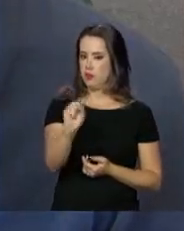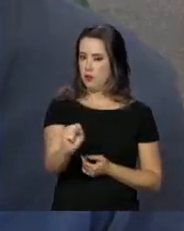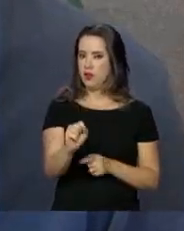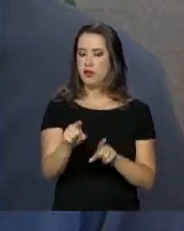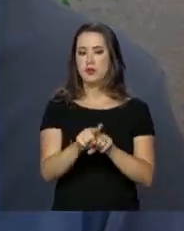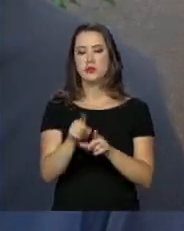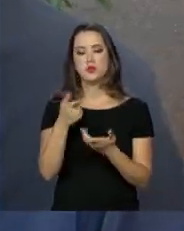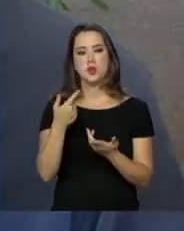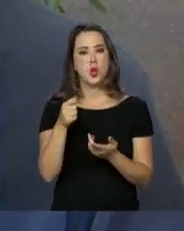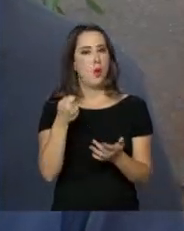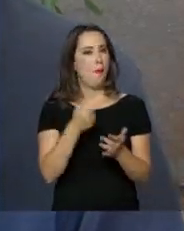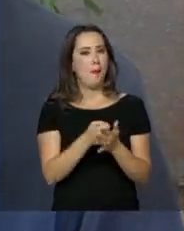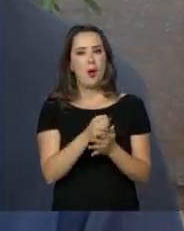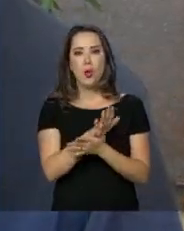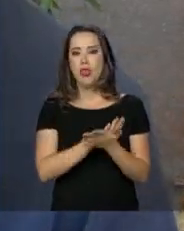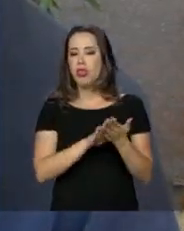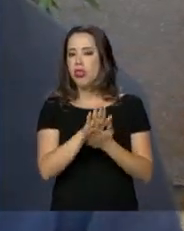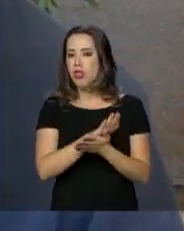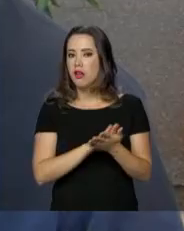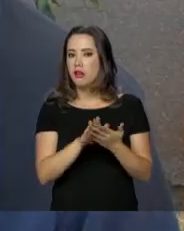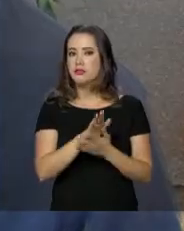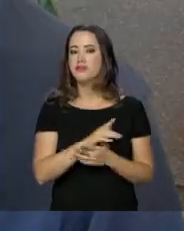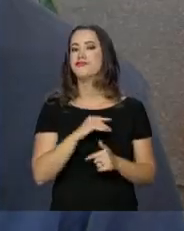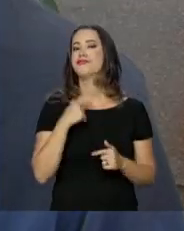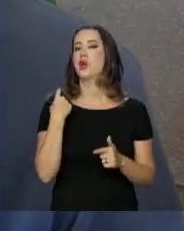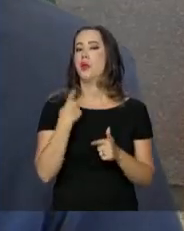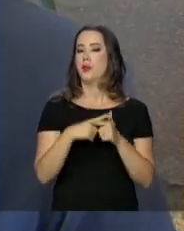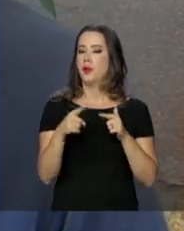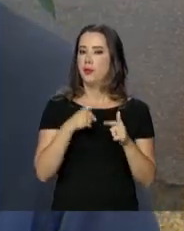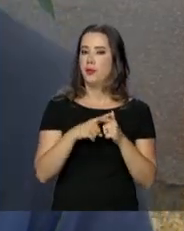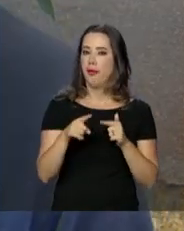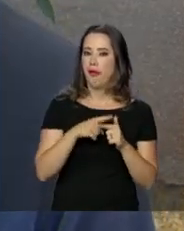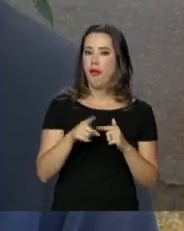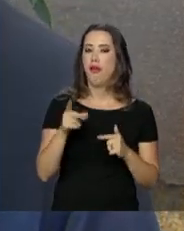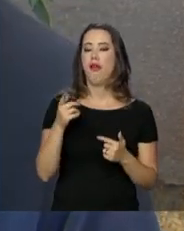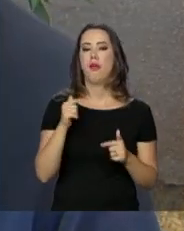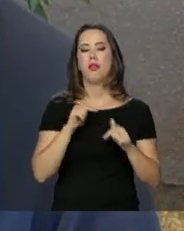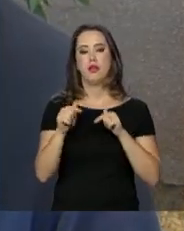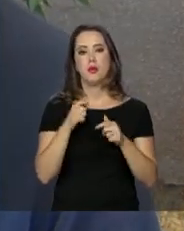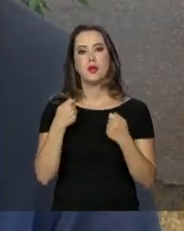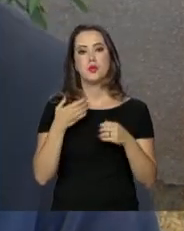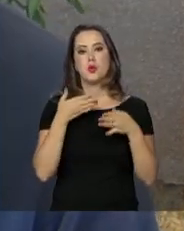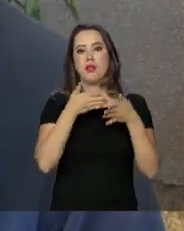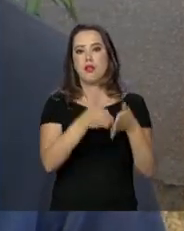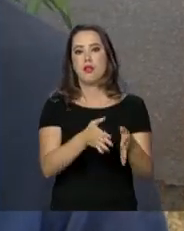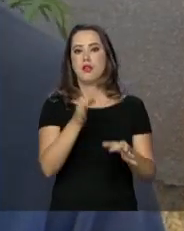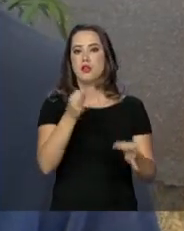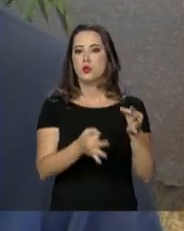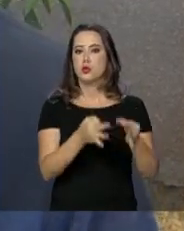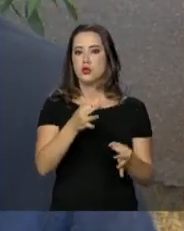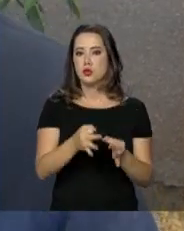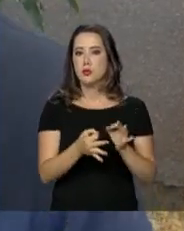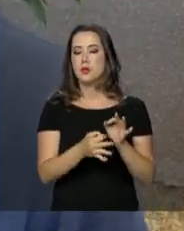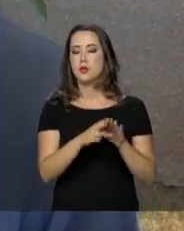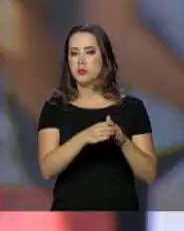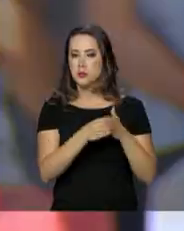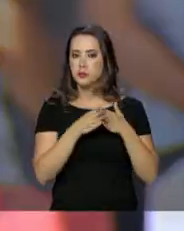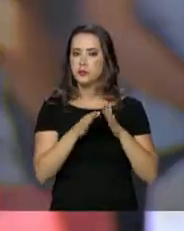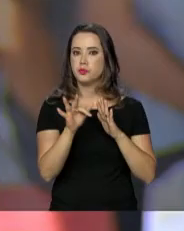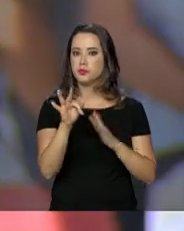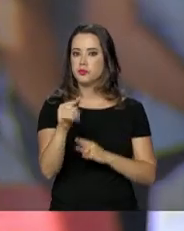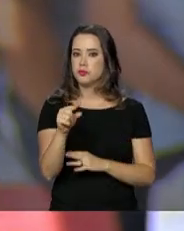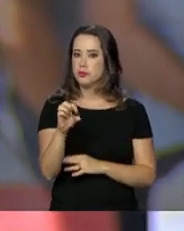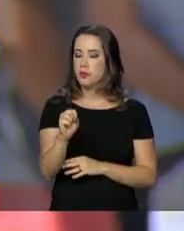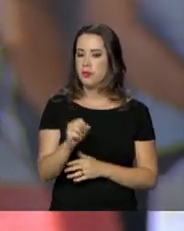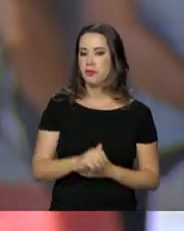eu descobri que eles não tinham pago e aí foi uma trabalheira porque o advogado teve que entrar na justiça para poder reaver esse dinheiro do fgts o